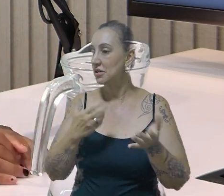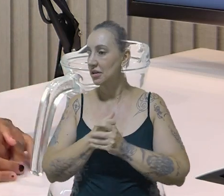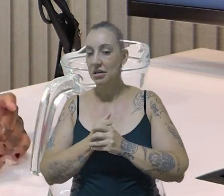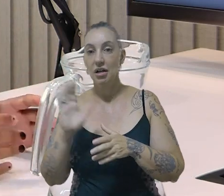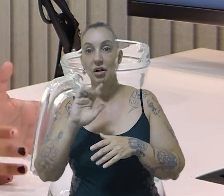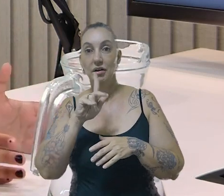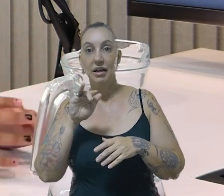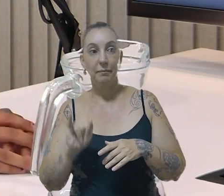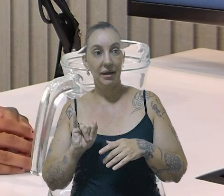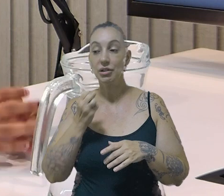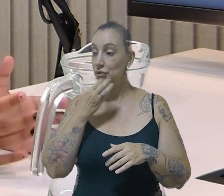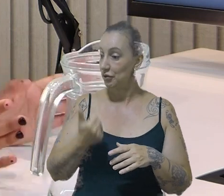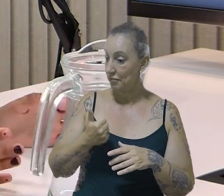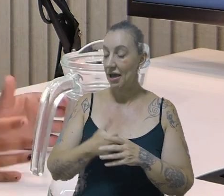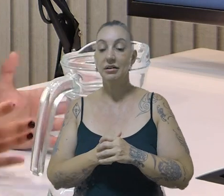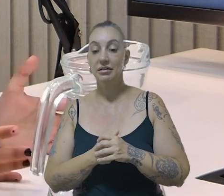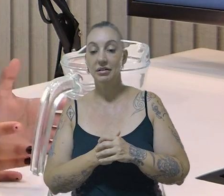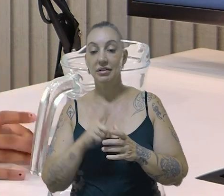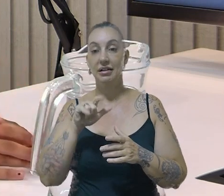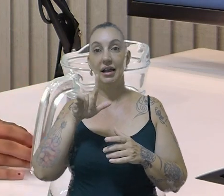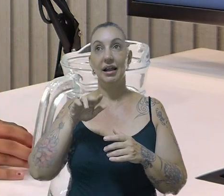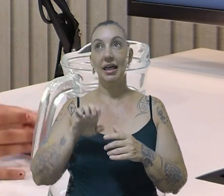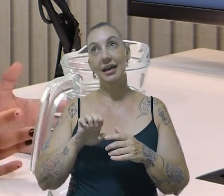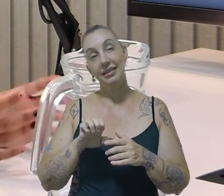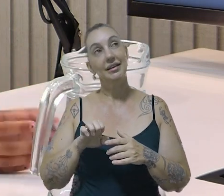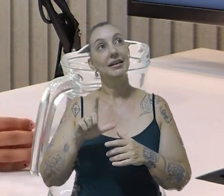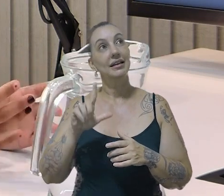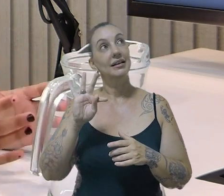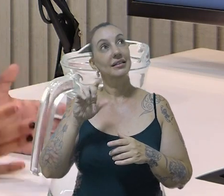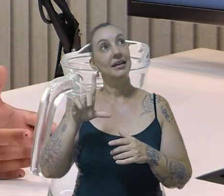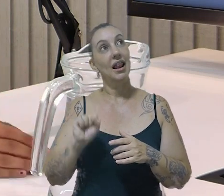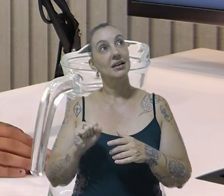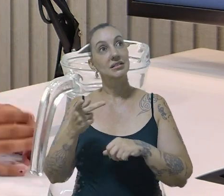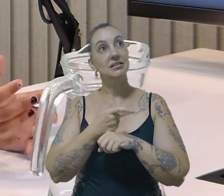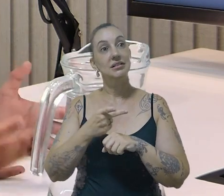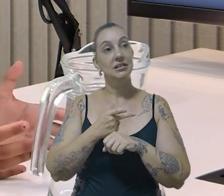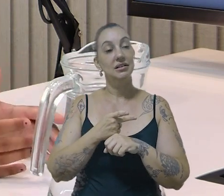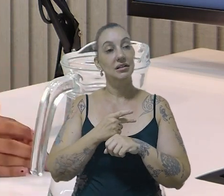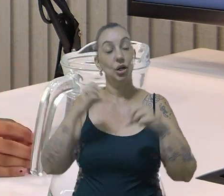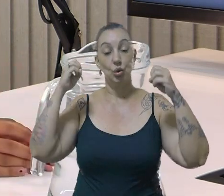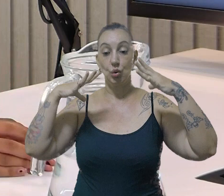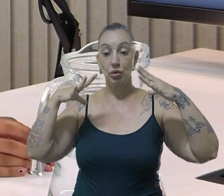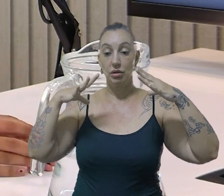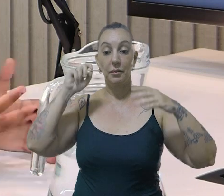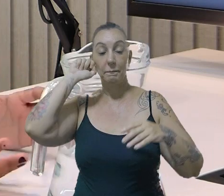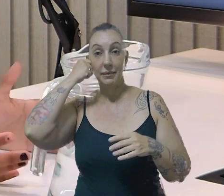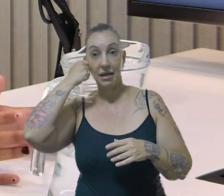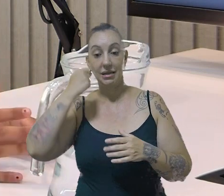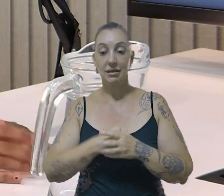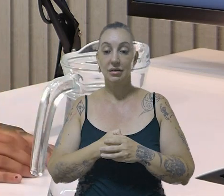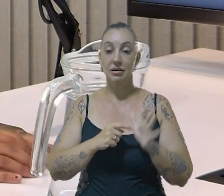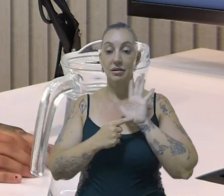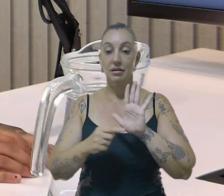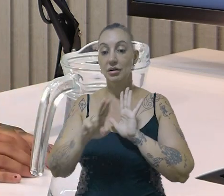Gabriele tudo bem eu sou Leilane Teles eu tava procurando uma iluminadora preta e aí indicaram